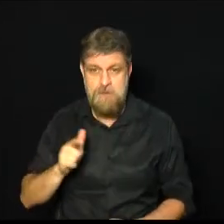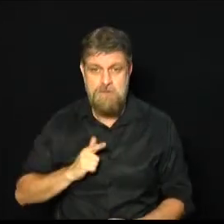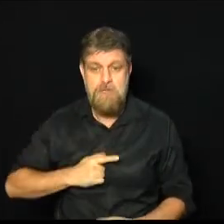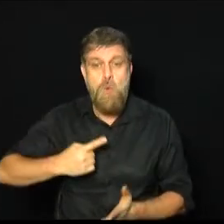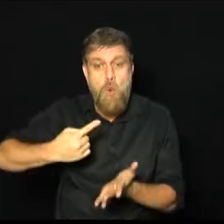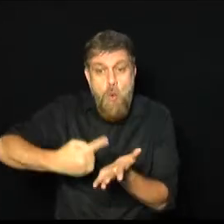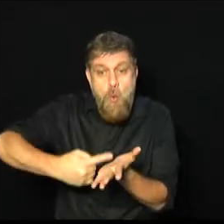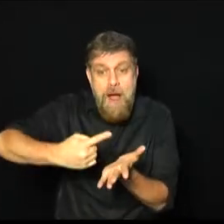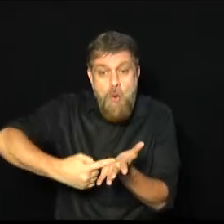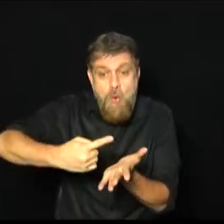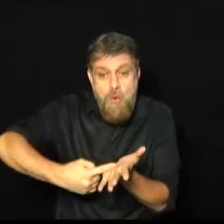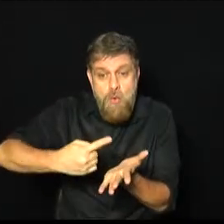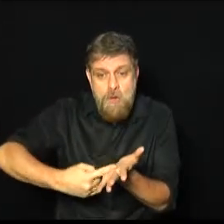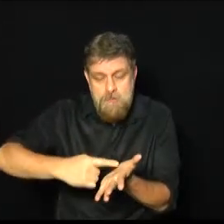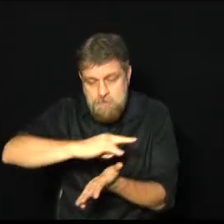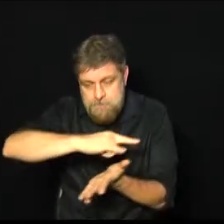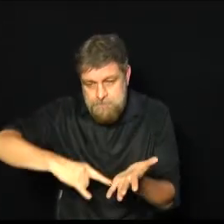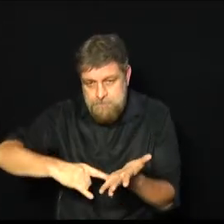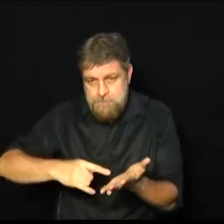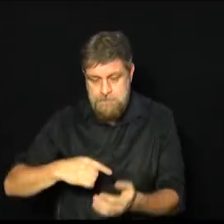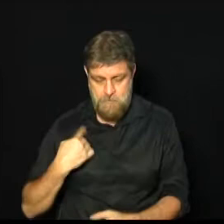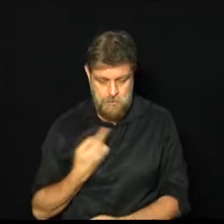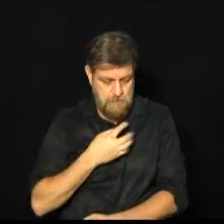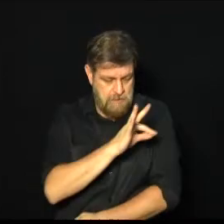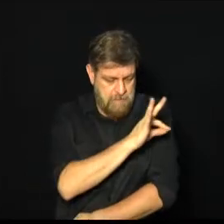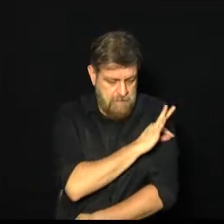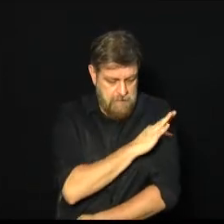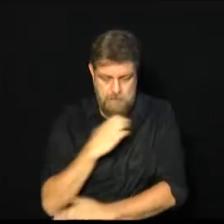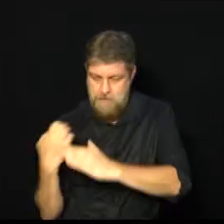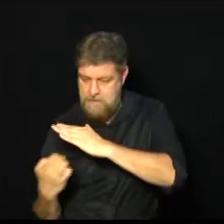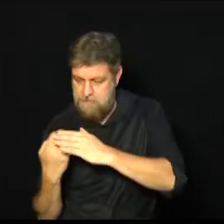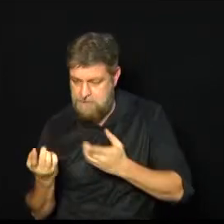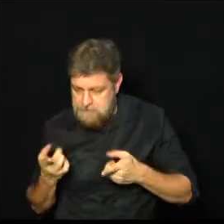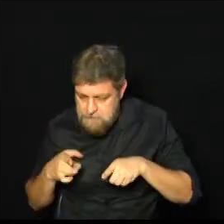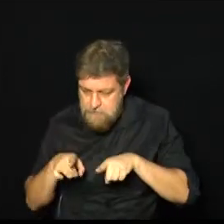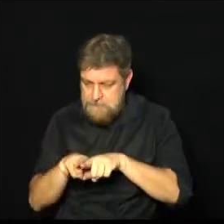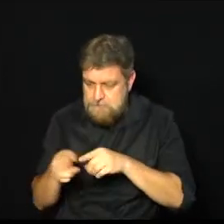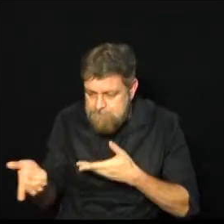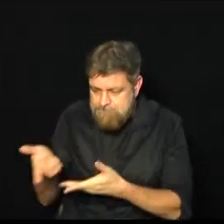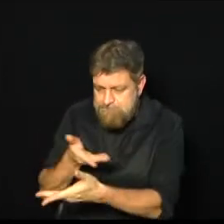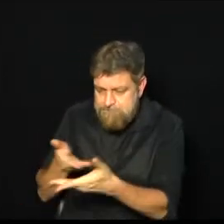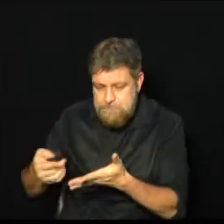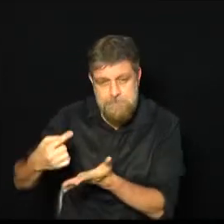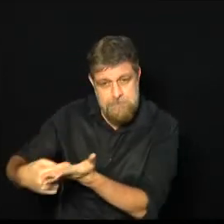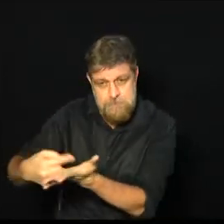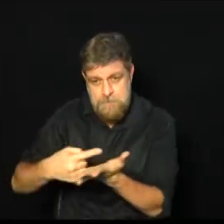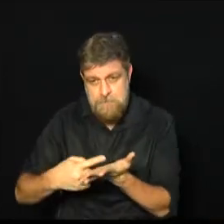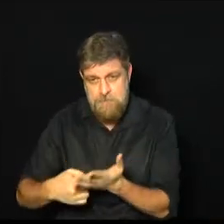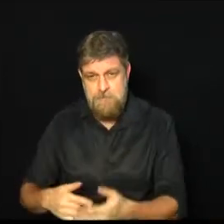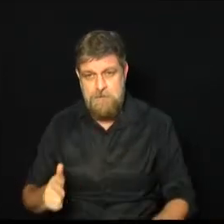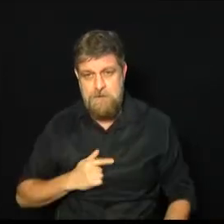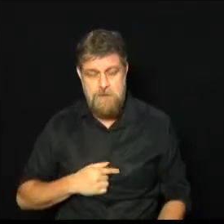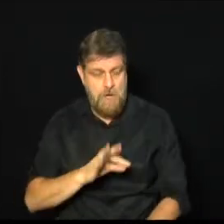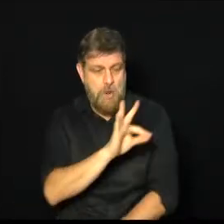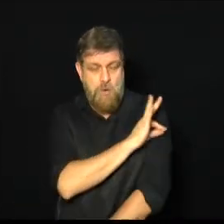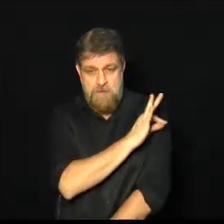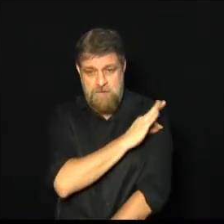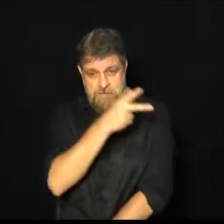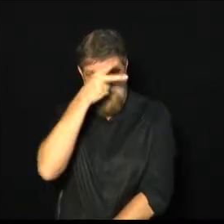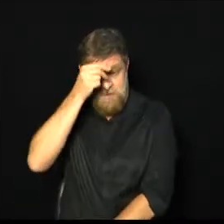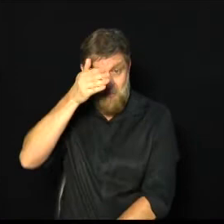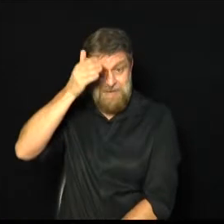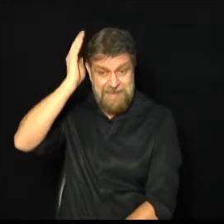acordo, foi um acordo feito entre nós e eles, né? Até nesse caso, até o próprio prefeito, Dário